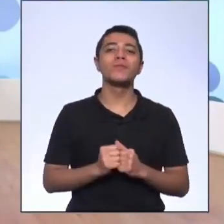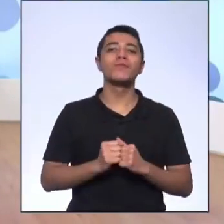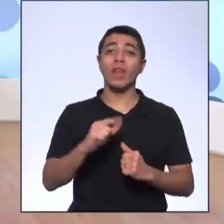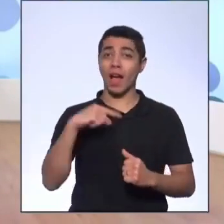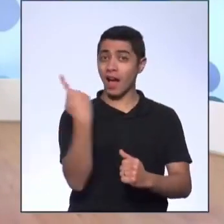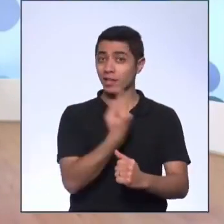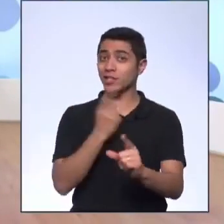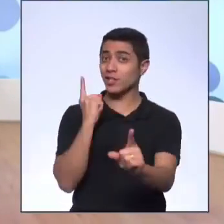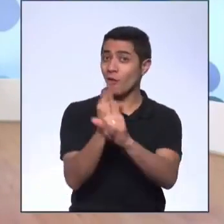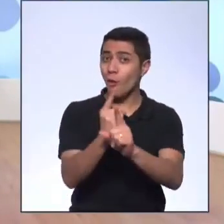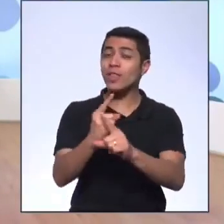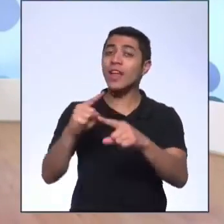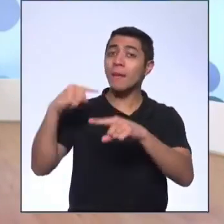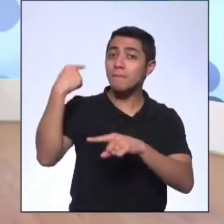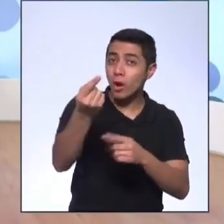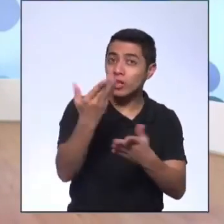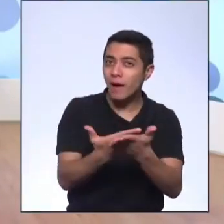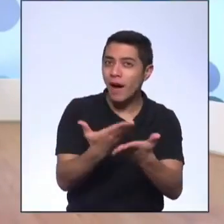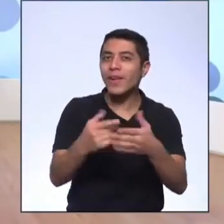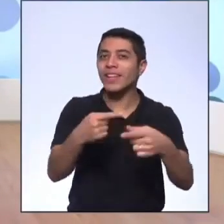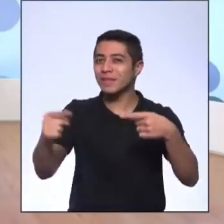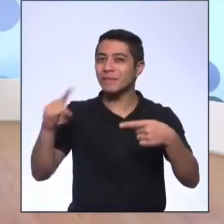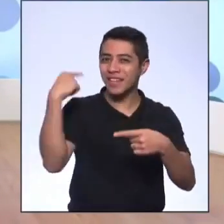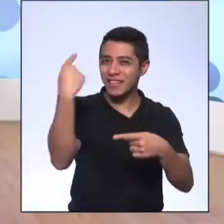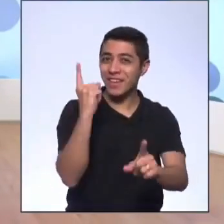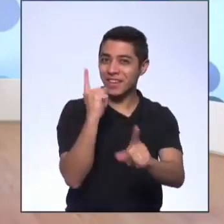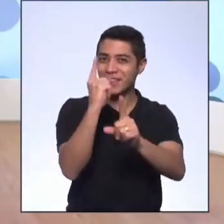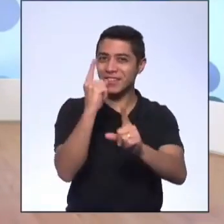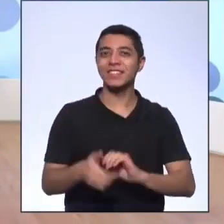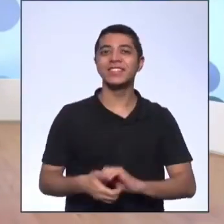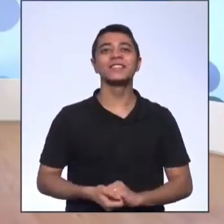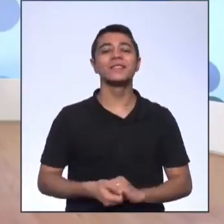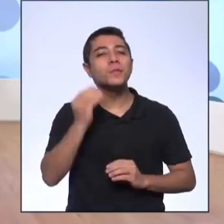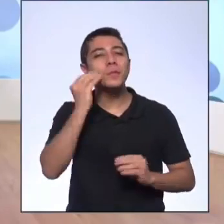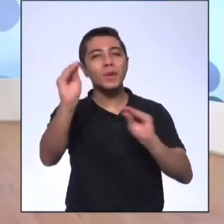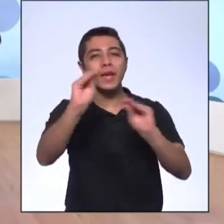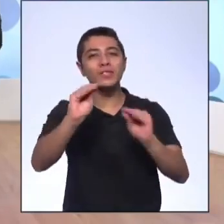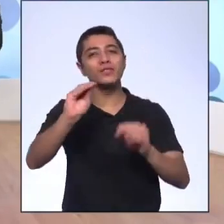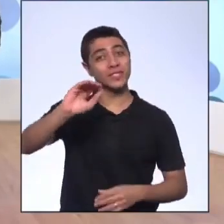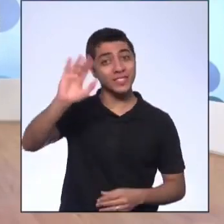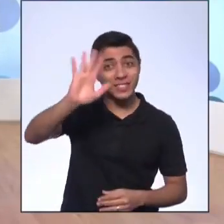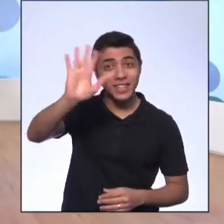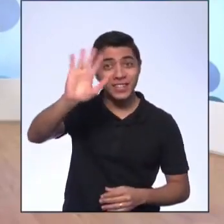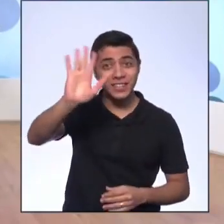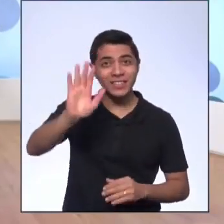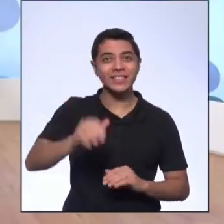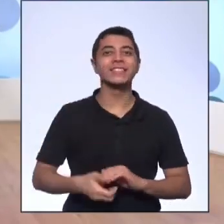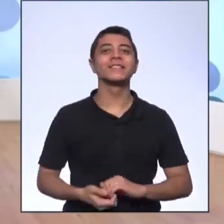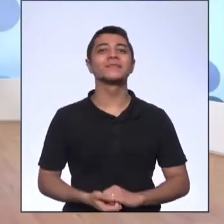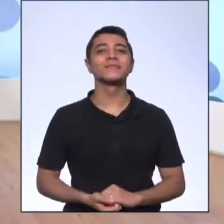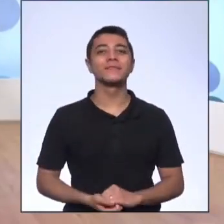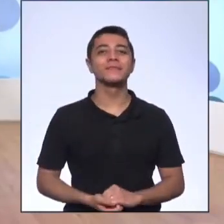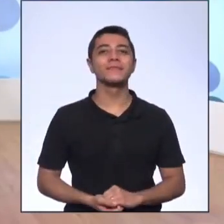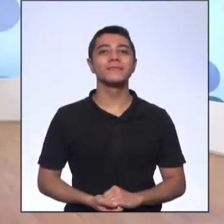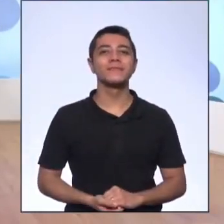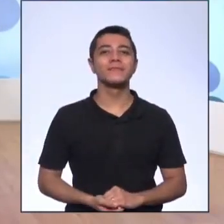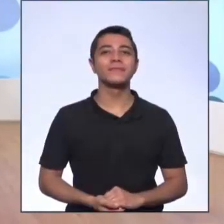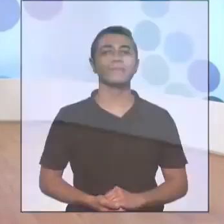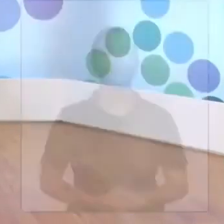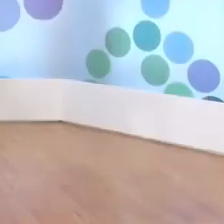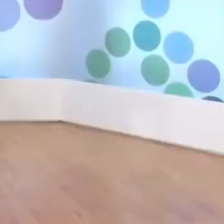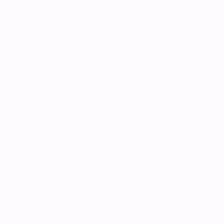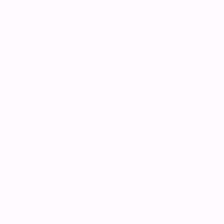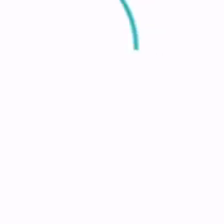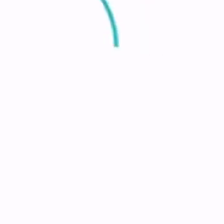na próxima aula aí, semana que vem a gente se encontra. Beijão, tchau. Beijo, até mais.